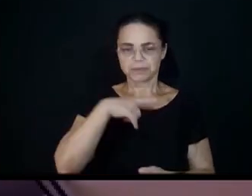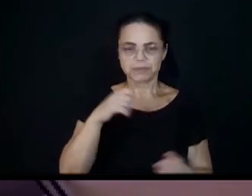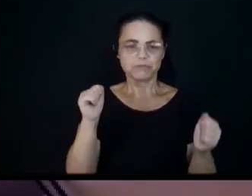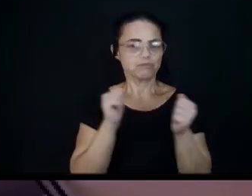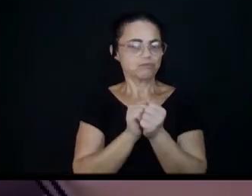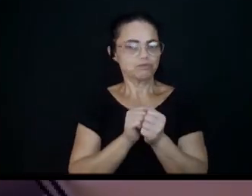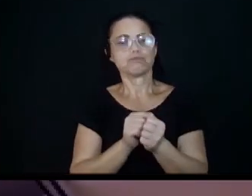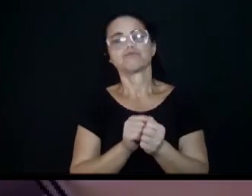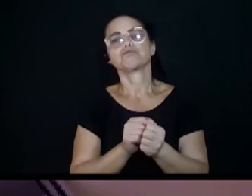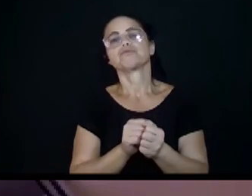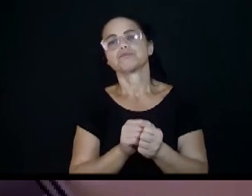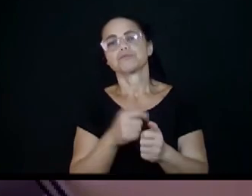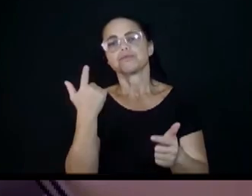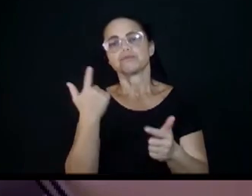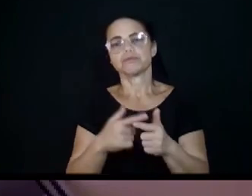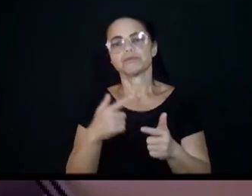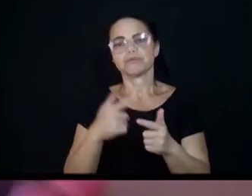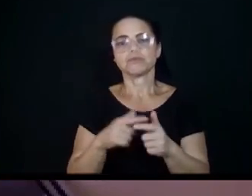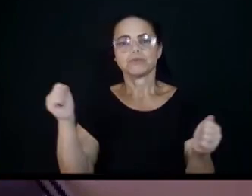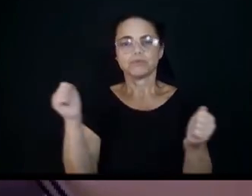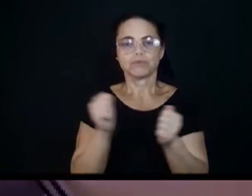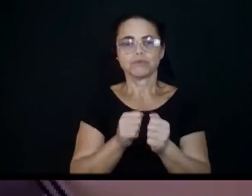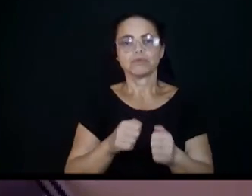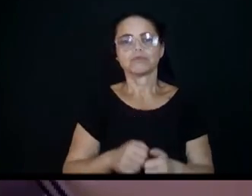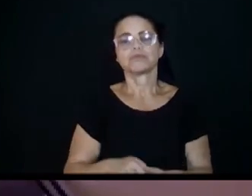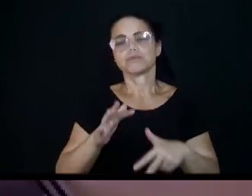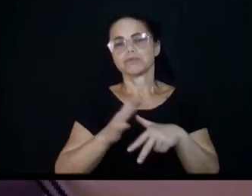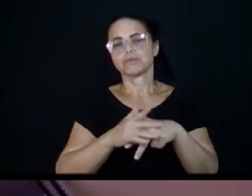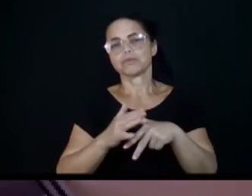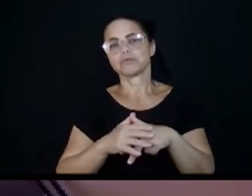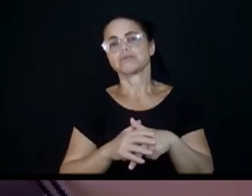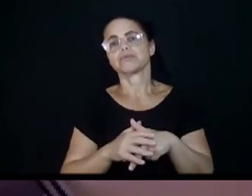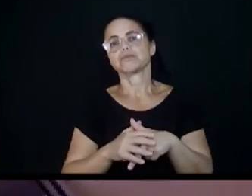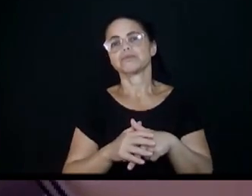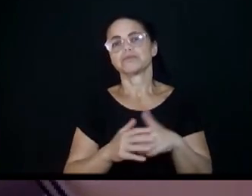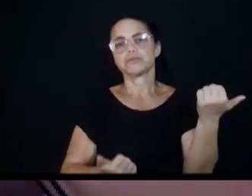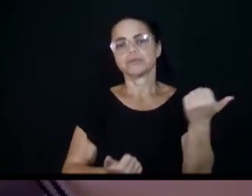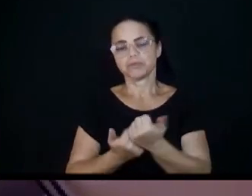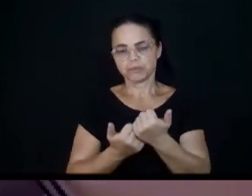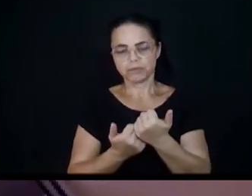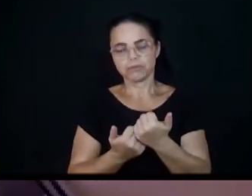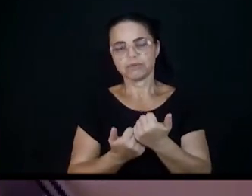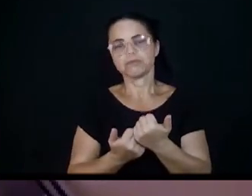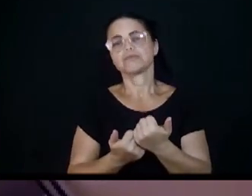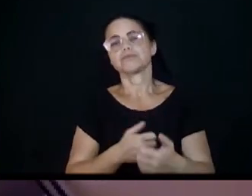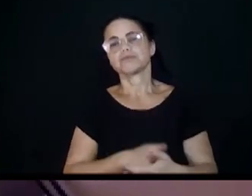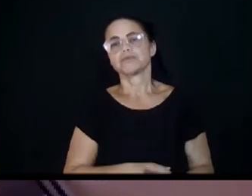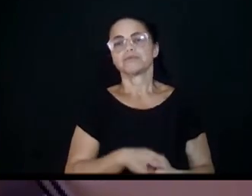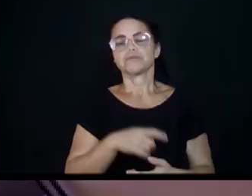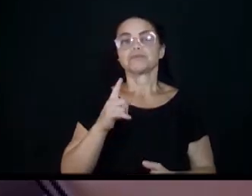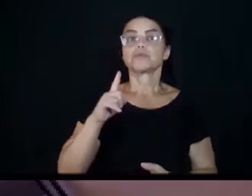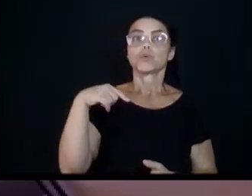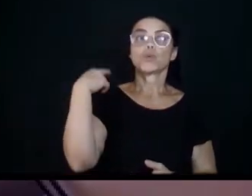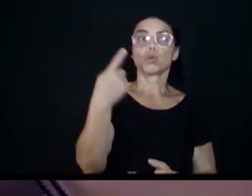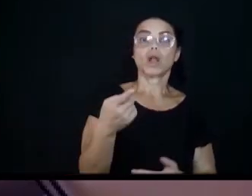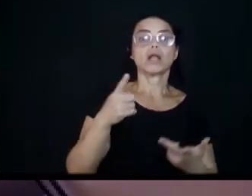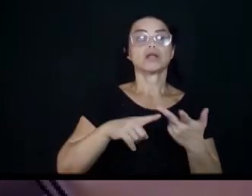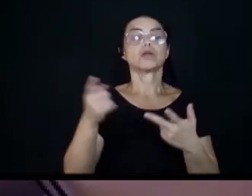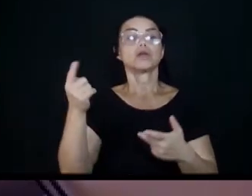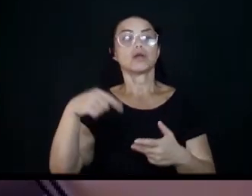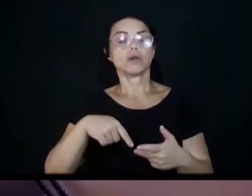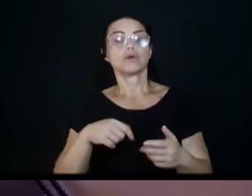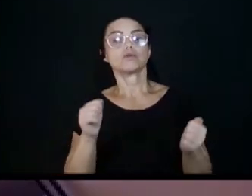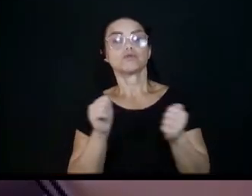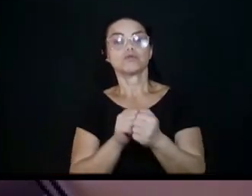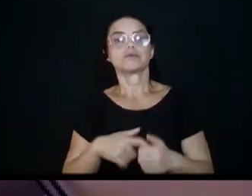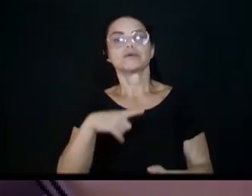Porque se ela estiver presente, o paciente se sentir com apoio de lá e o apoio de cá, esse paciente ele tem uma grande